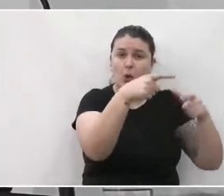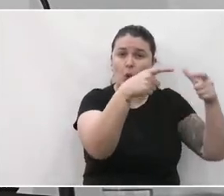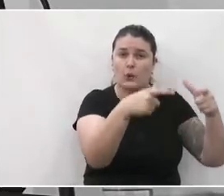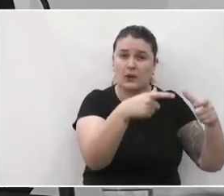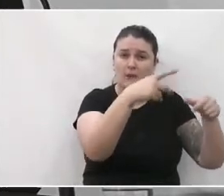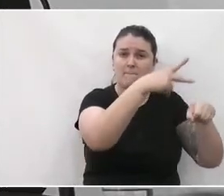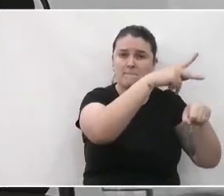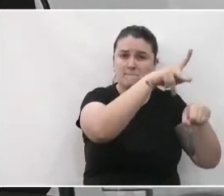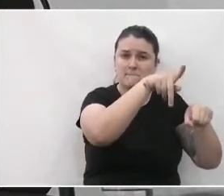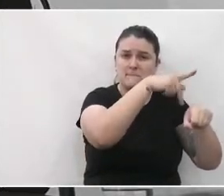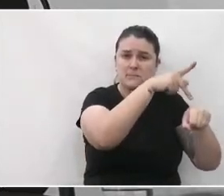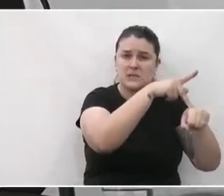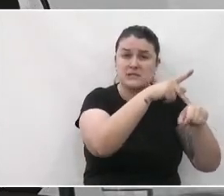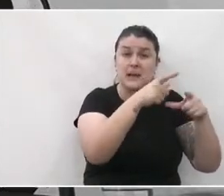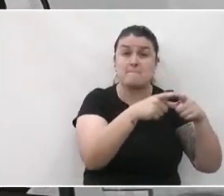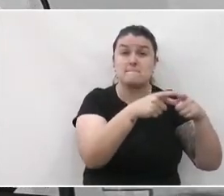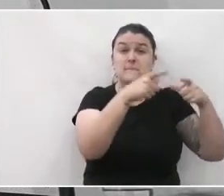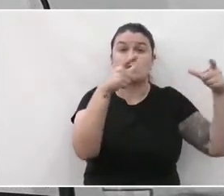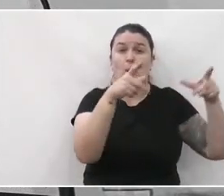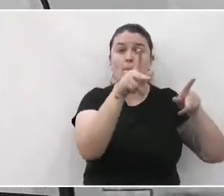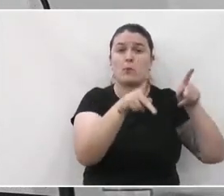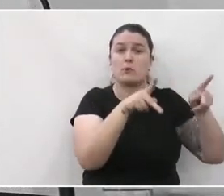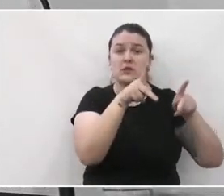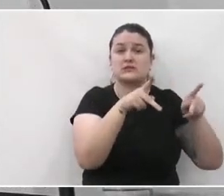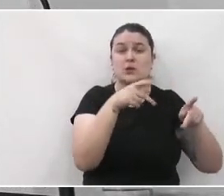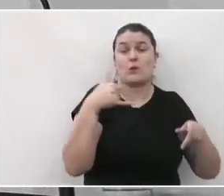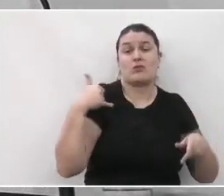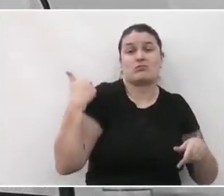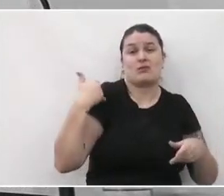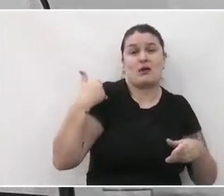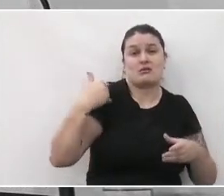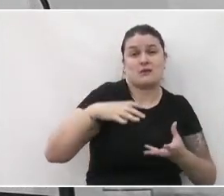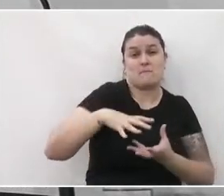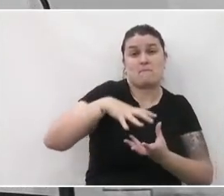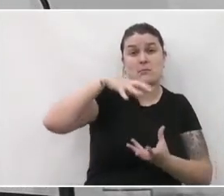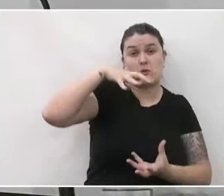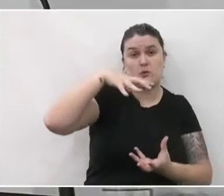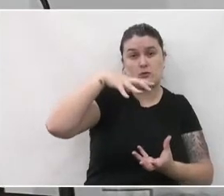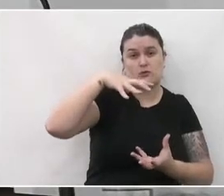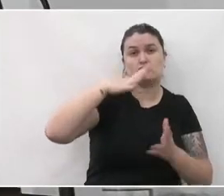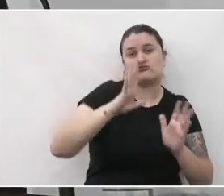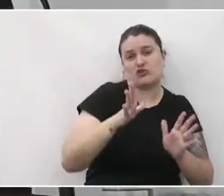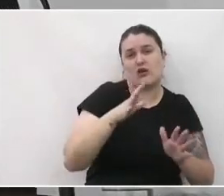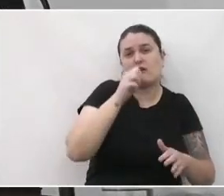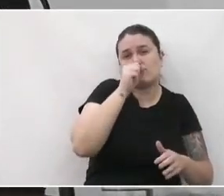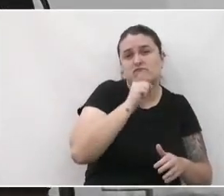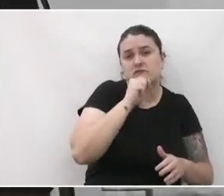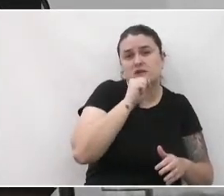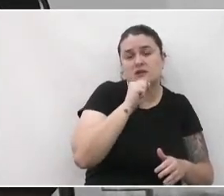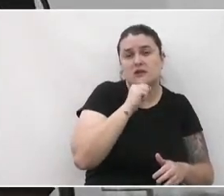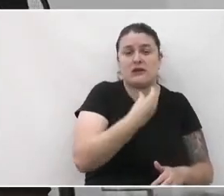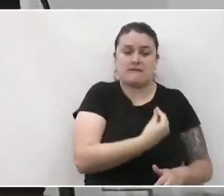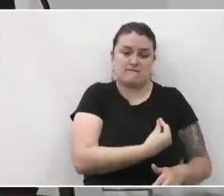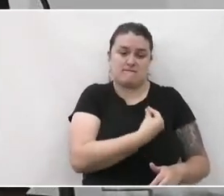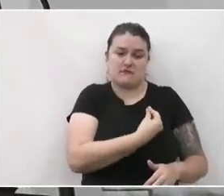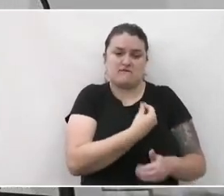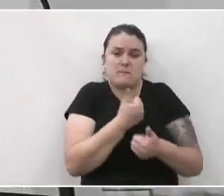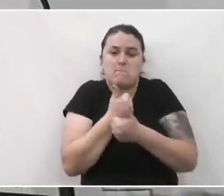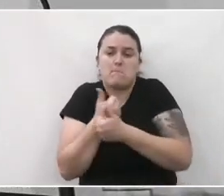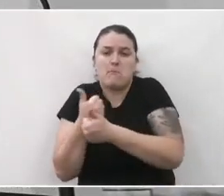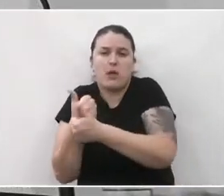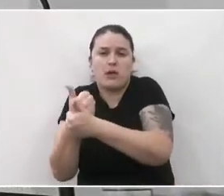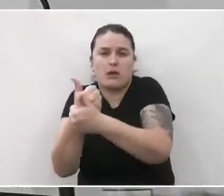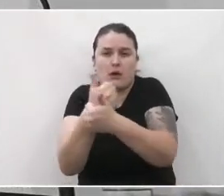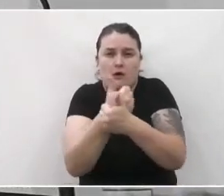um país com uma população mais antiga, mais envelhecida e por viverem muito próximos uns dos